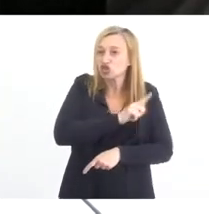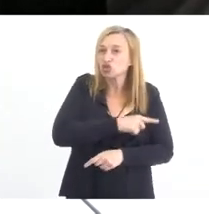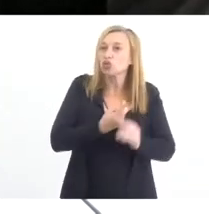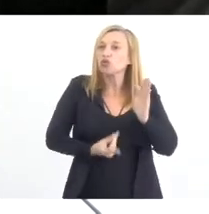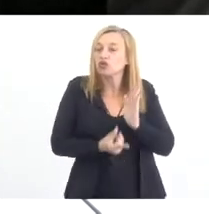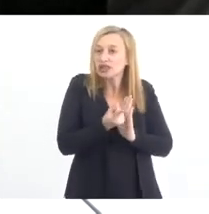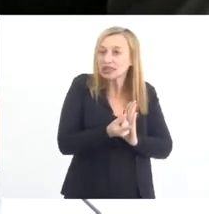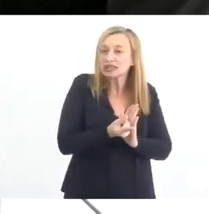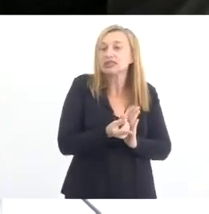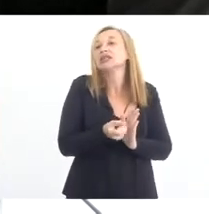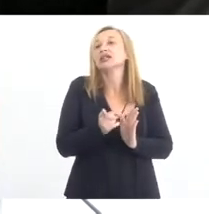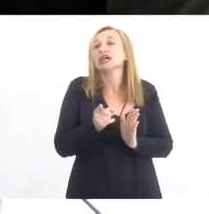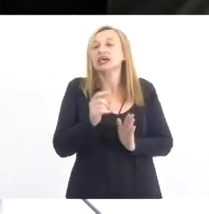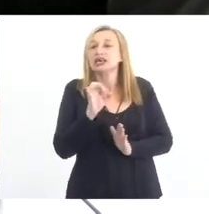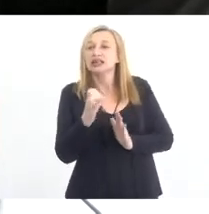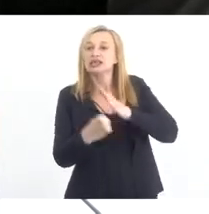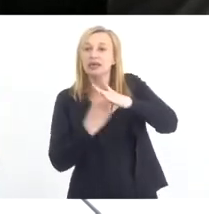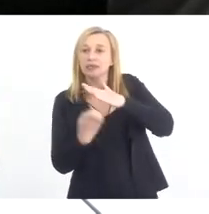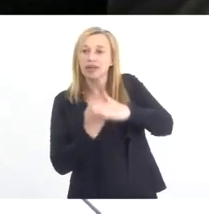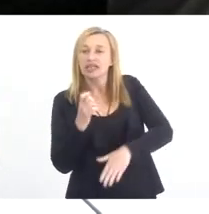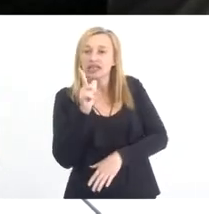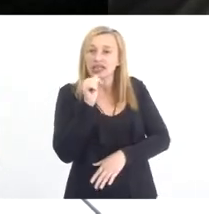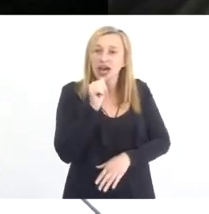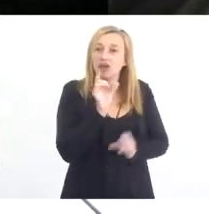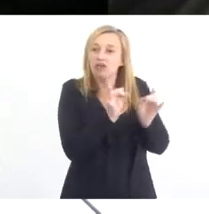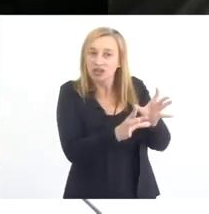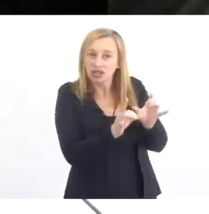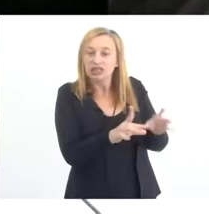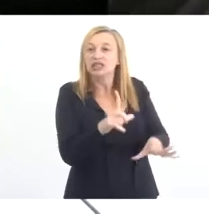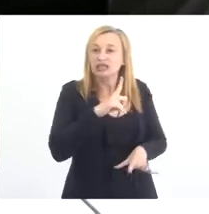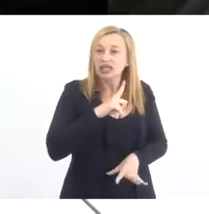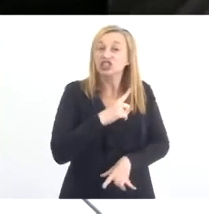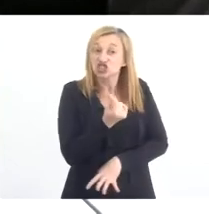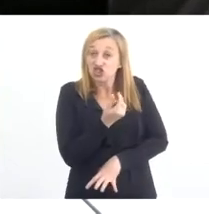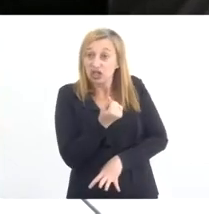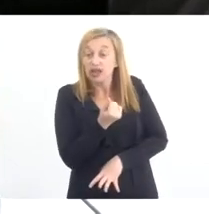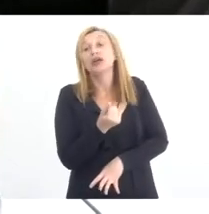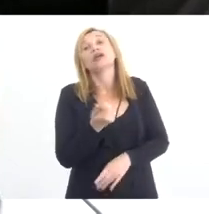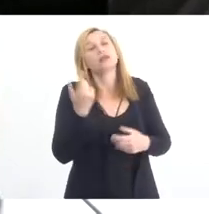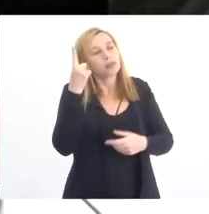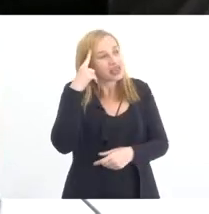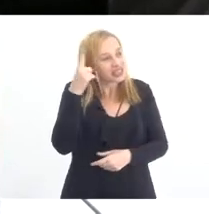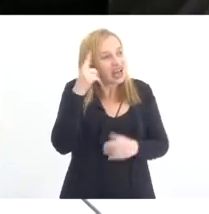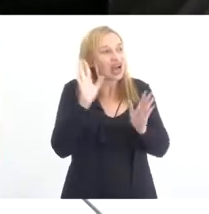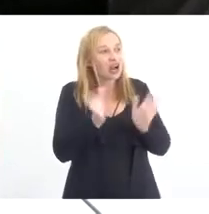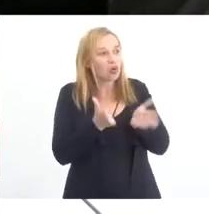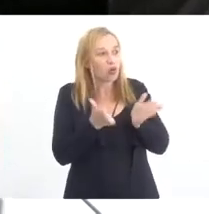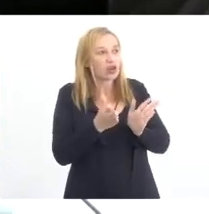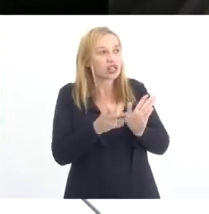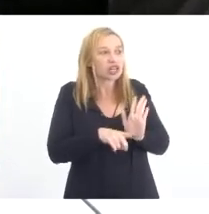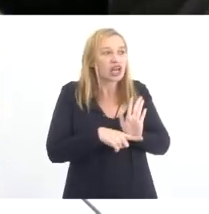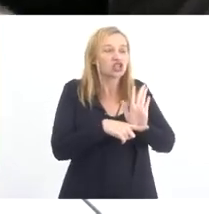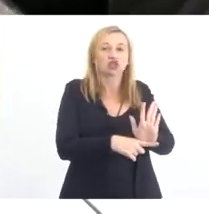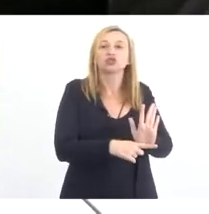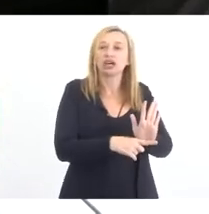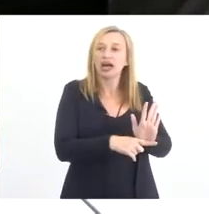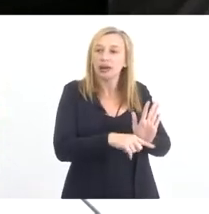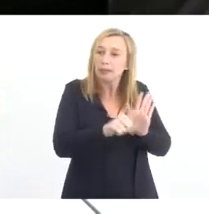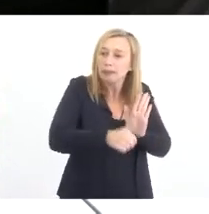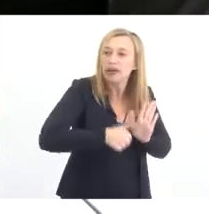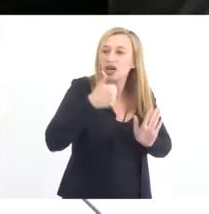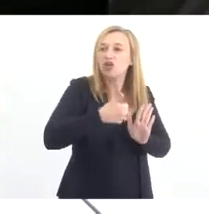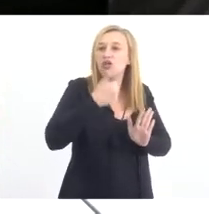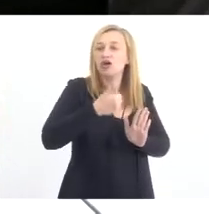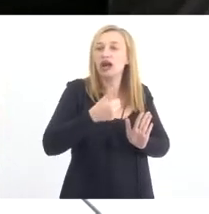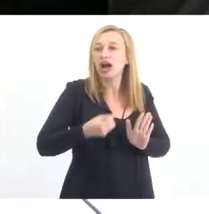financeiro, se a SEDAI foi vendida e tem dinheiro, ele tinha que pensar agora em aumentar a quantidade